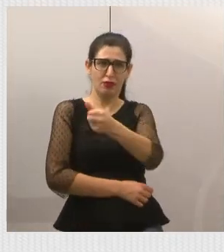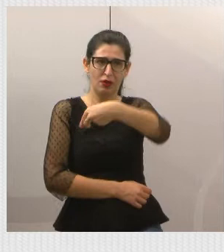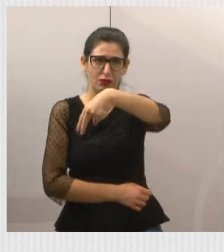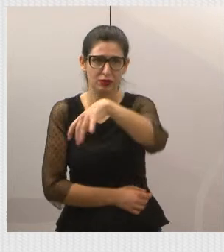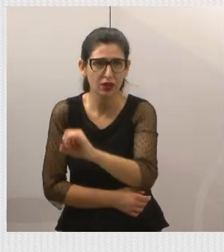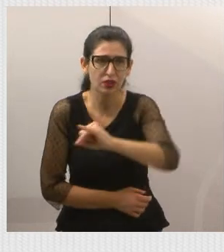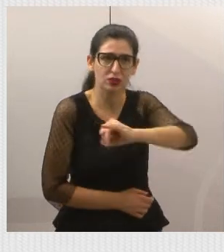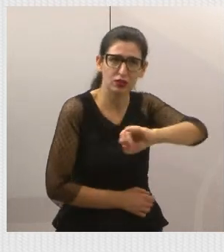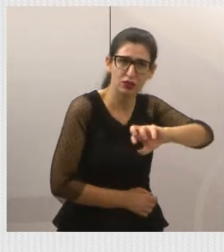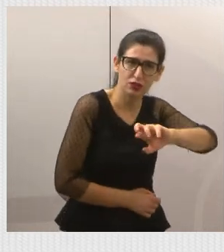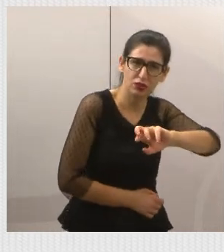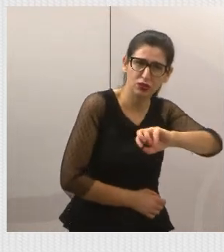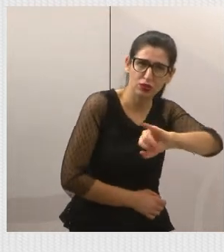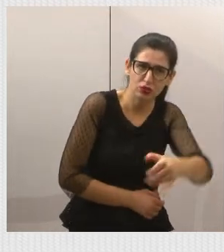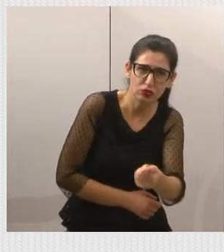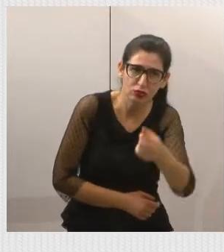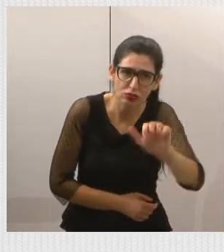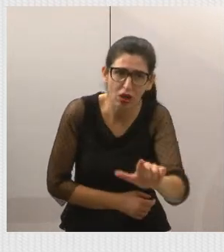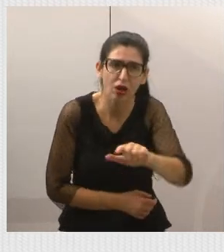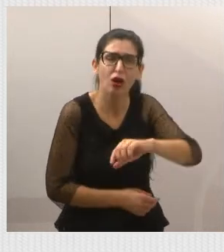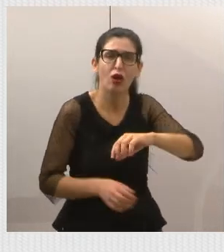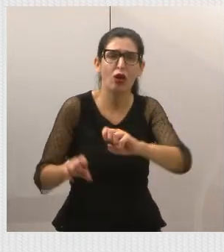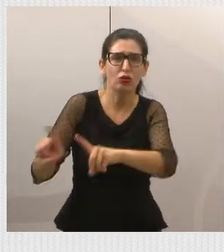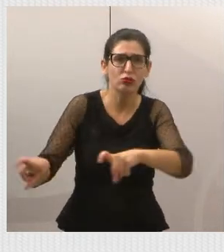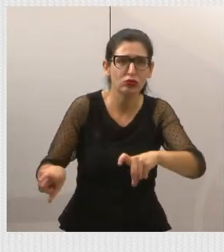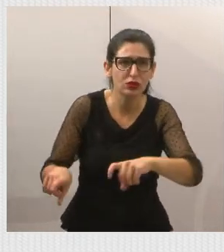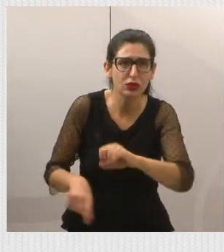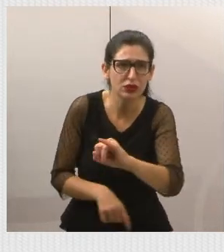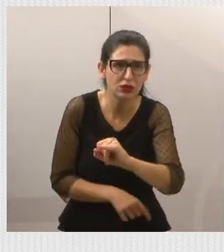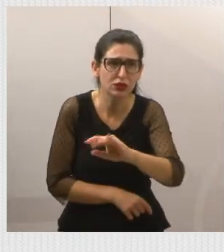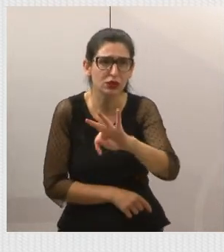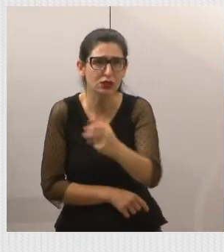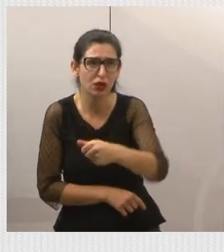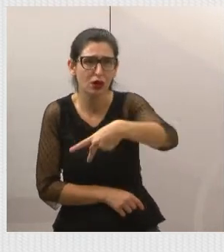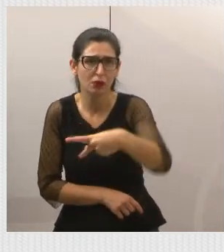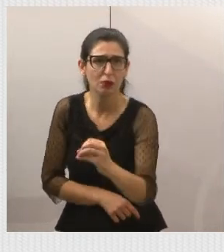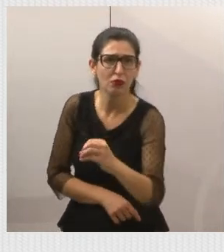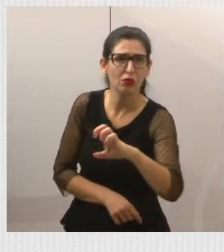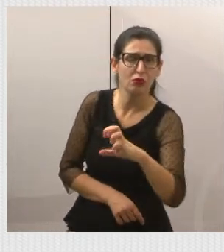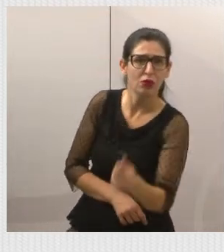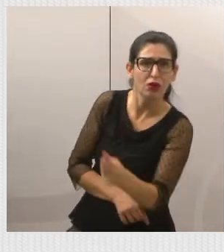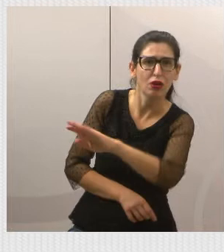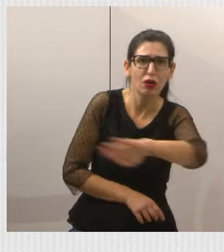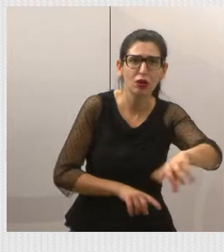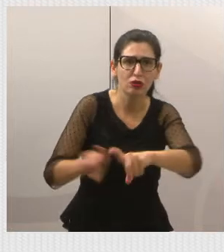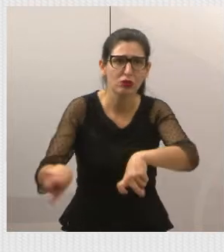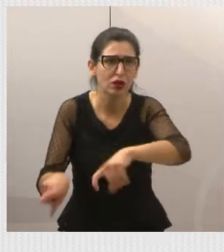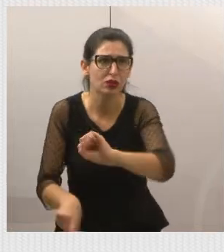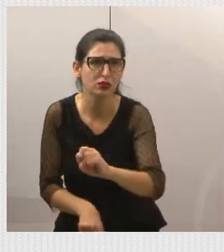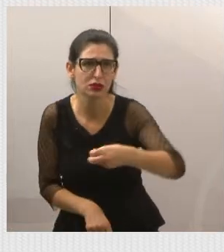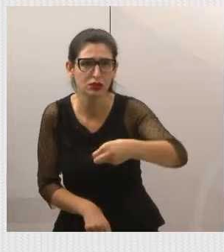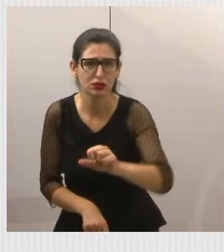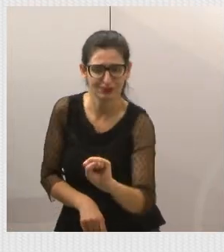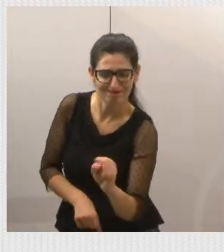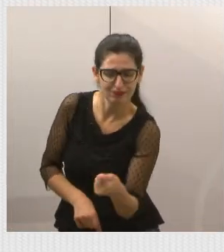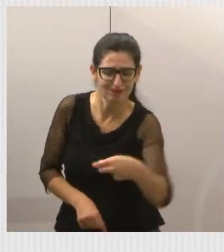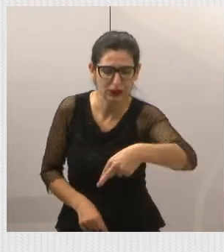Santana, Itapuã, Chácara Santa Maria, as redes coletoras do Veranejal e